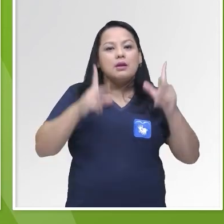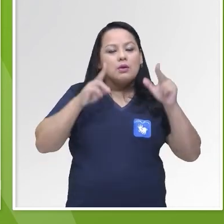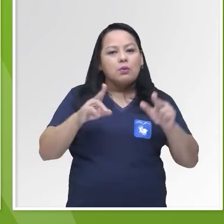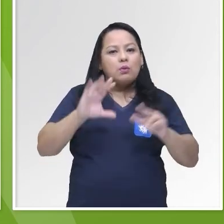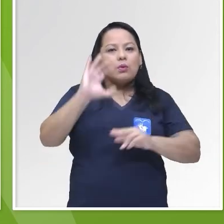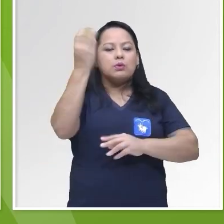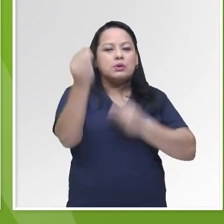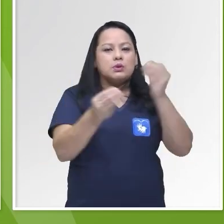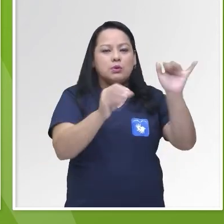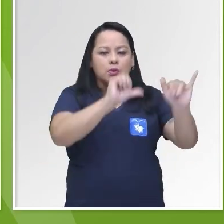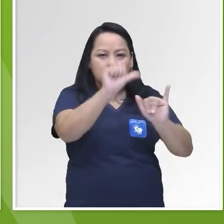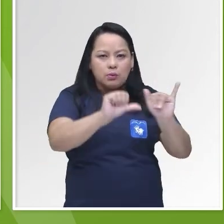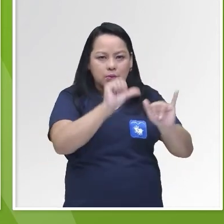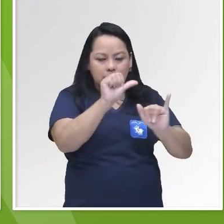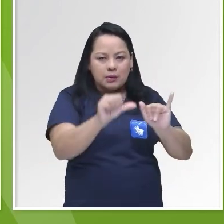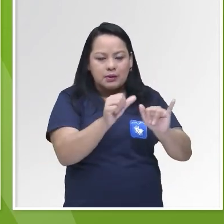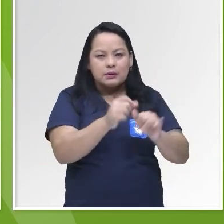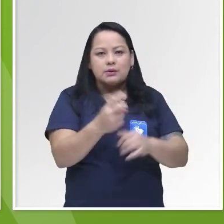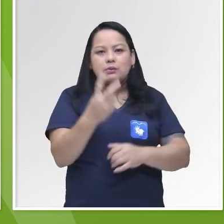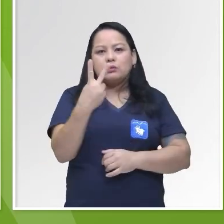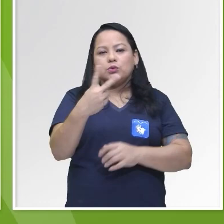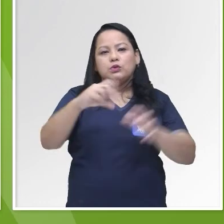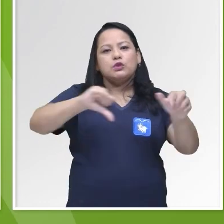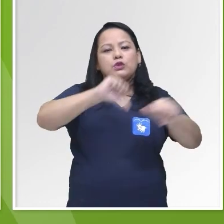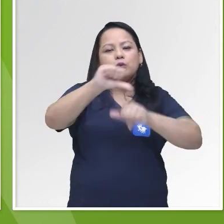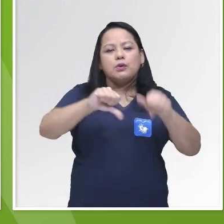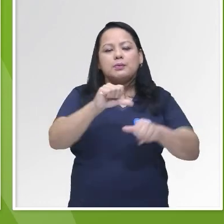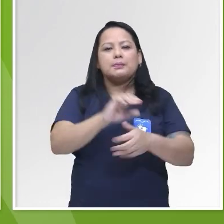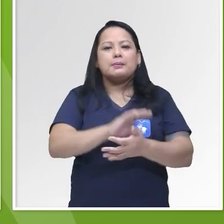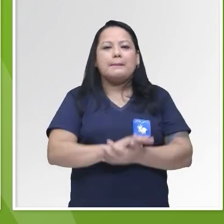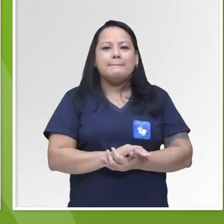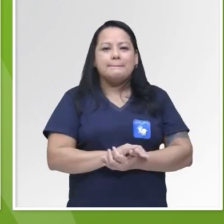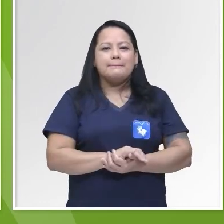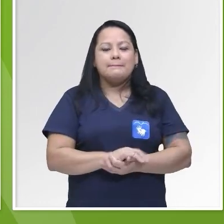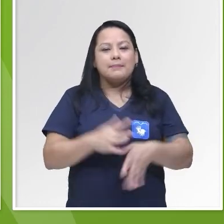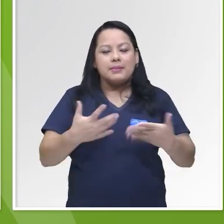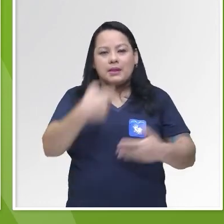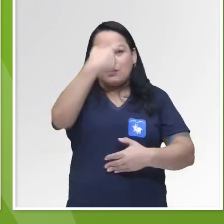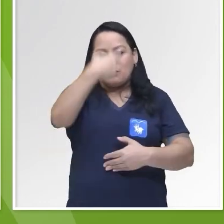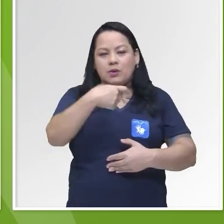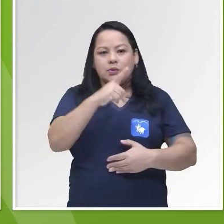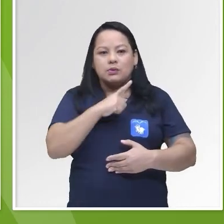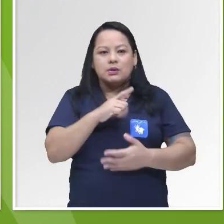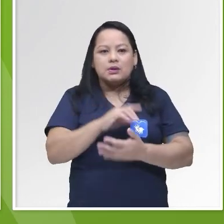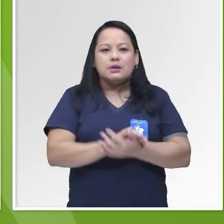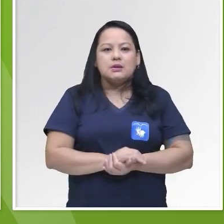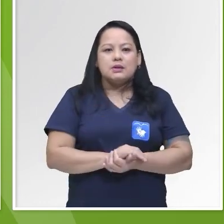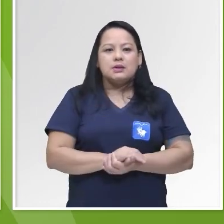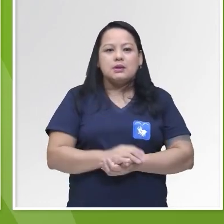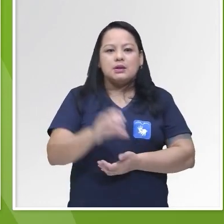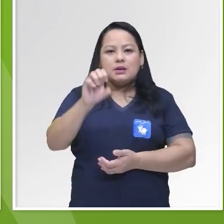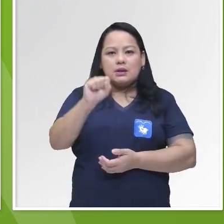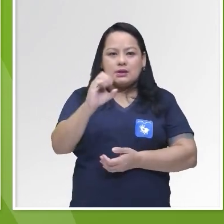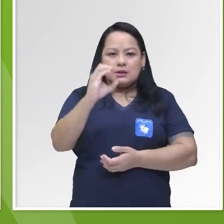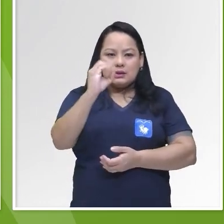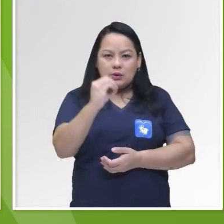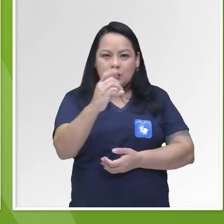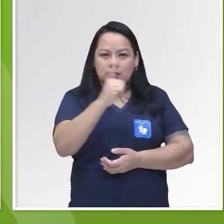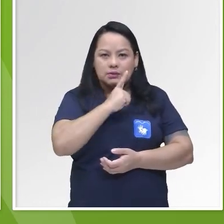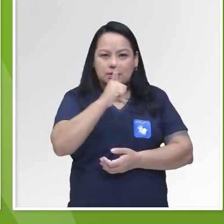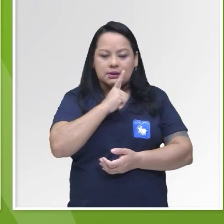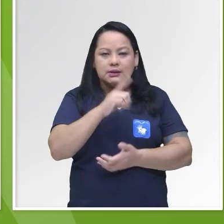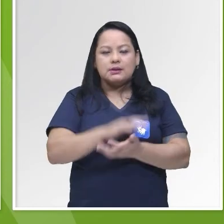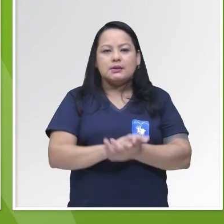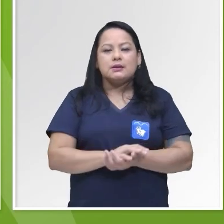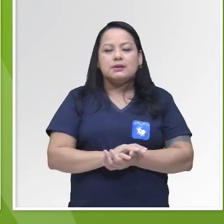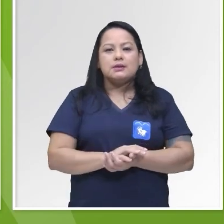com a reação de dupla troca. Então, eu tenho ácido sulfúrico, aqui a troca